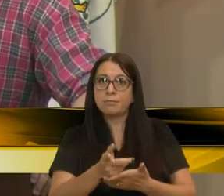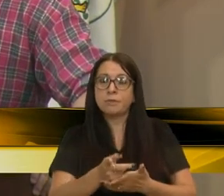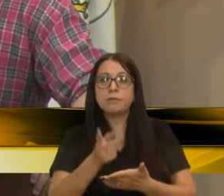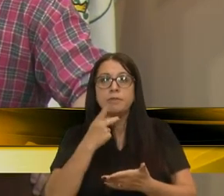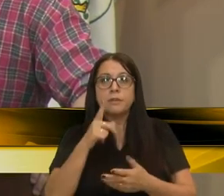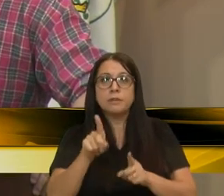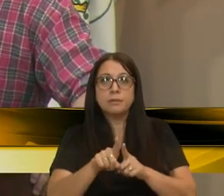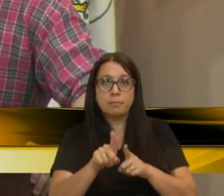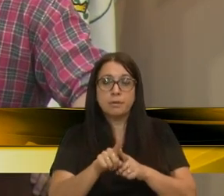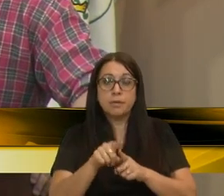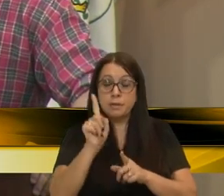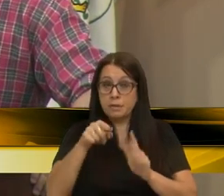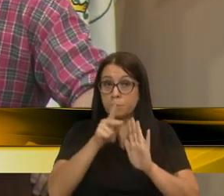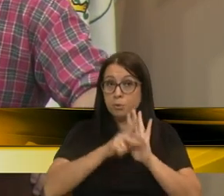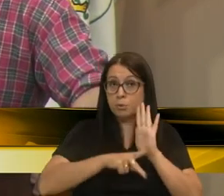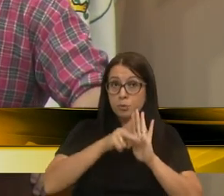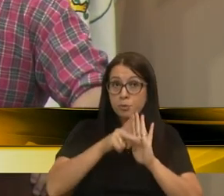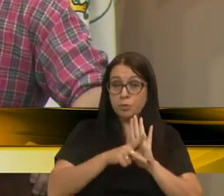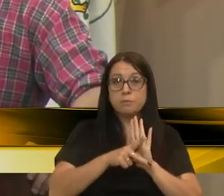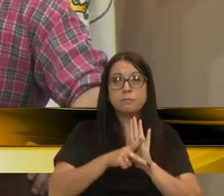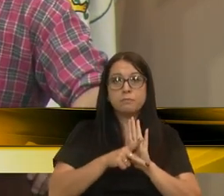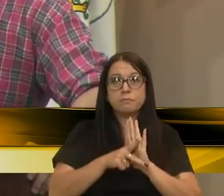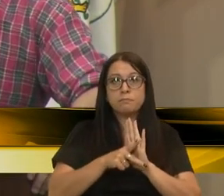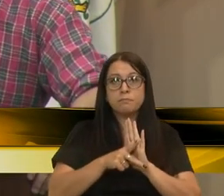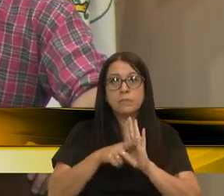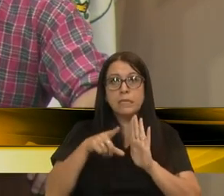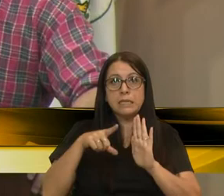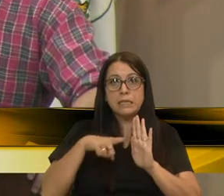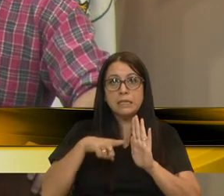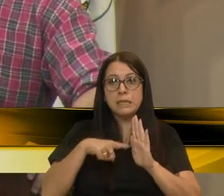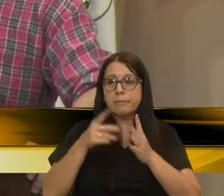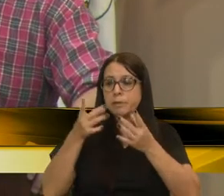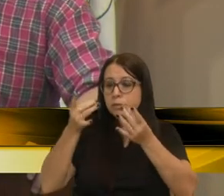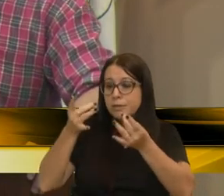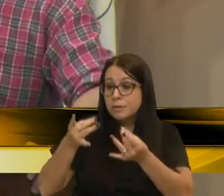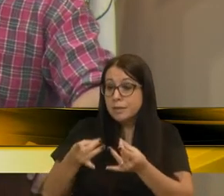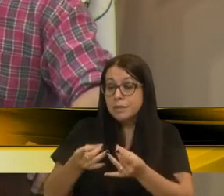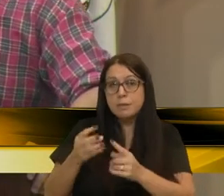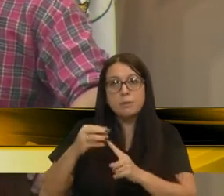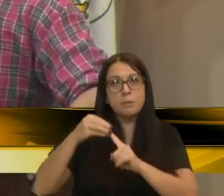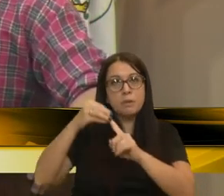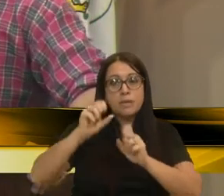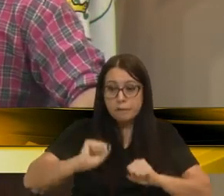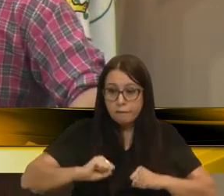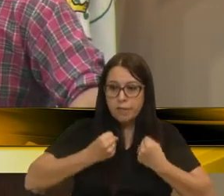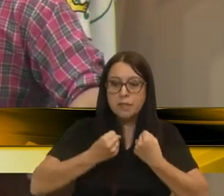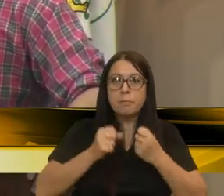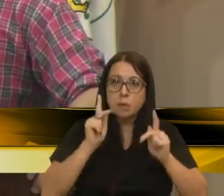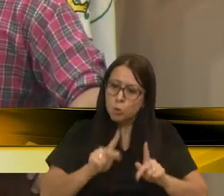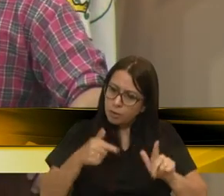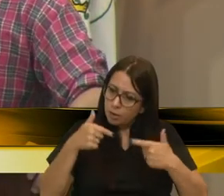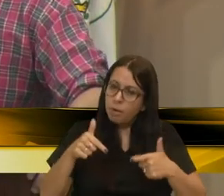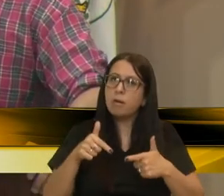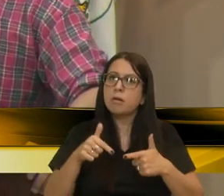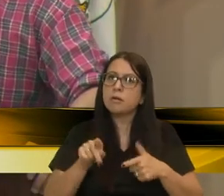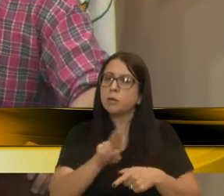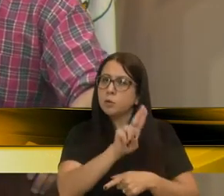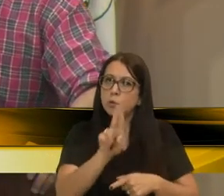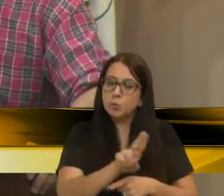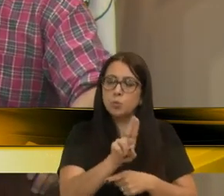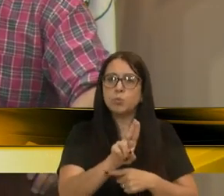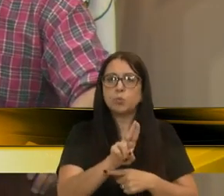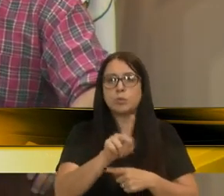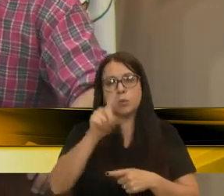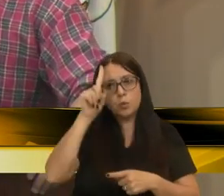que este projeto ele tem pela sua essência, principalmente defender o trabalhador, que é aquele que usa o